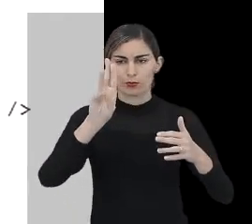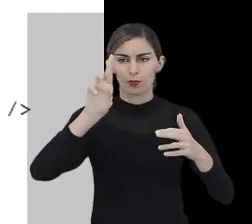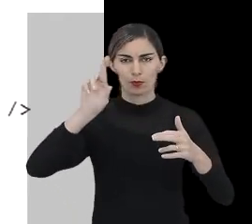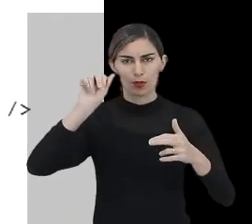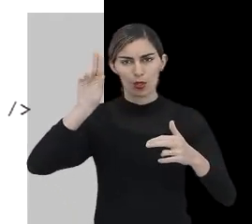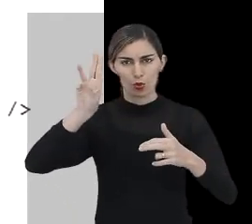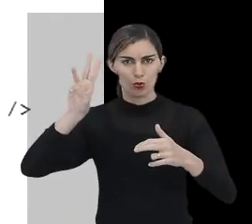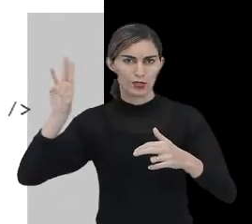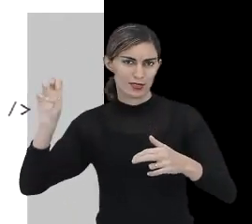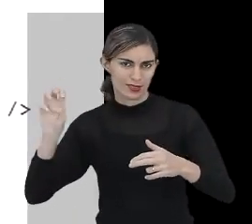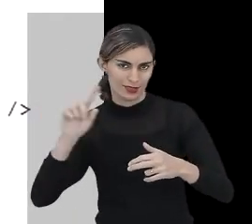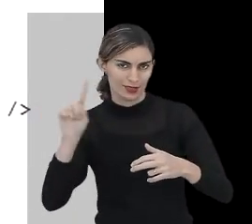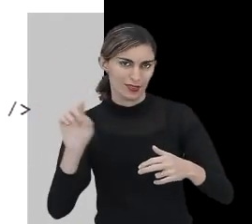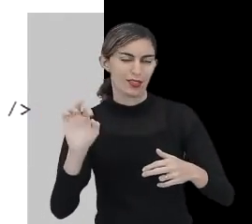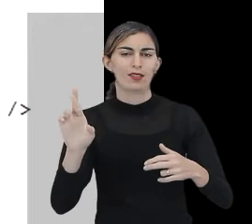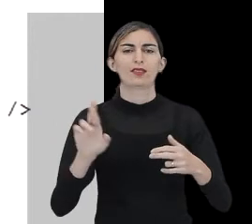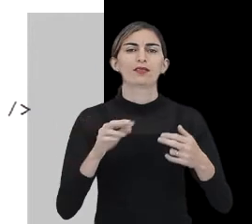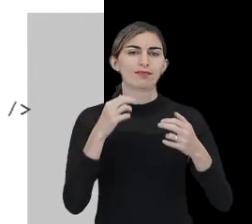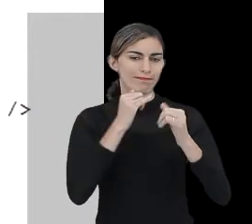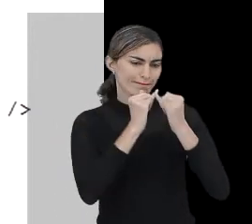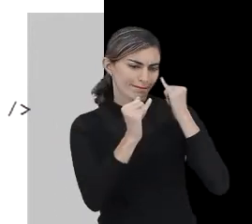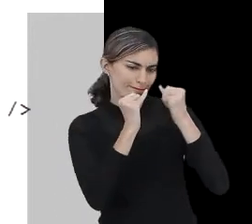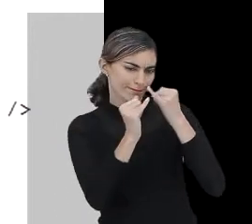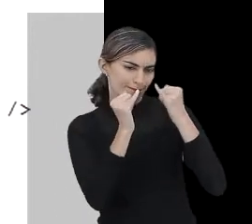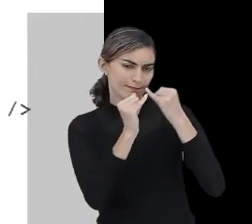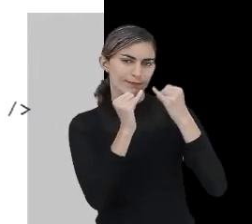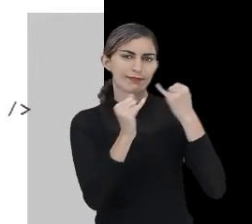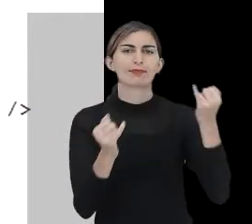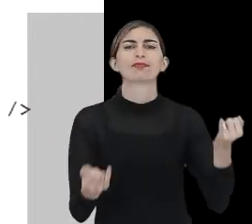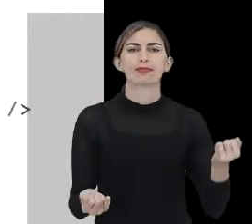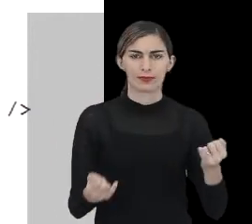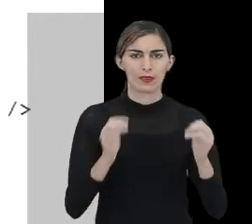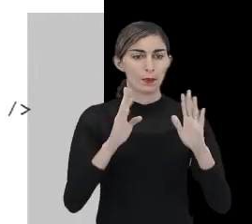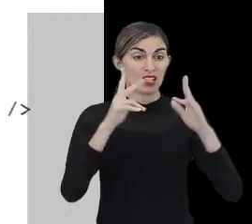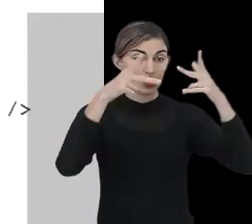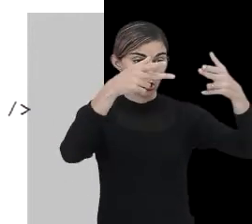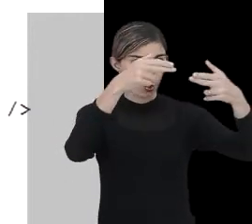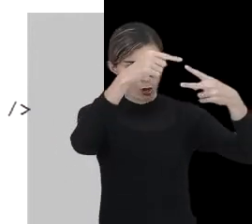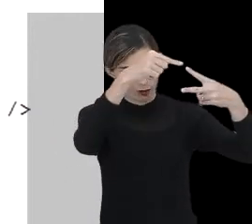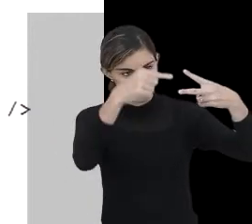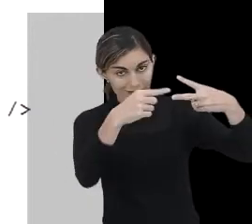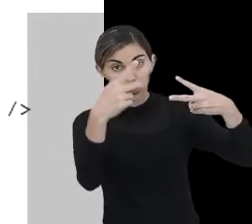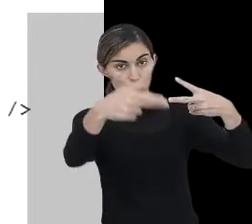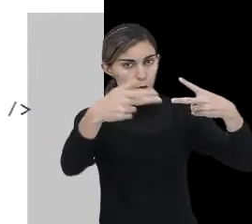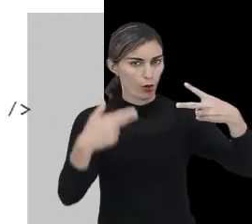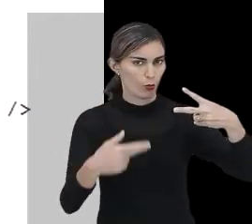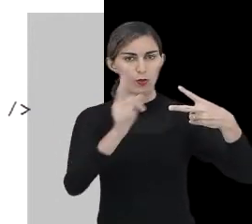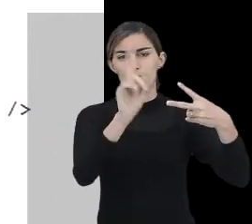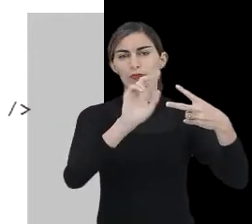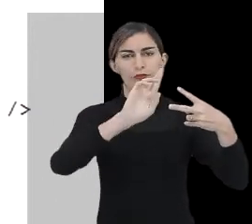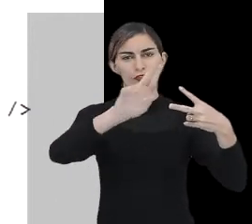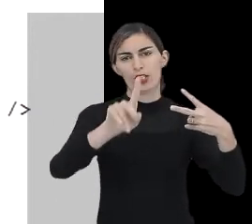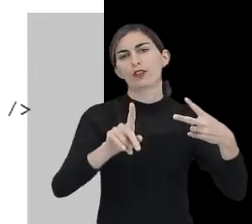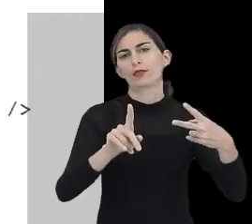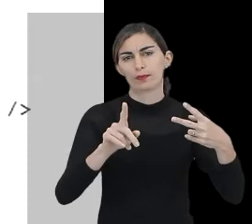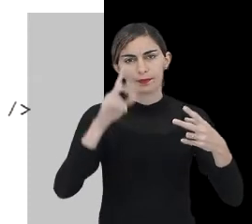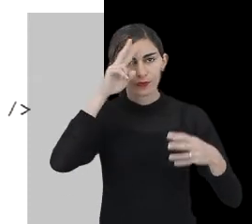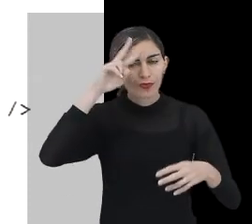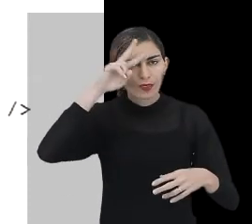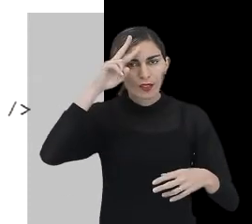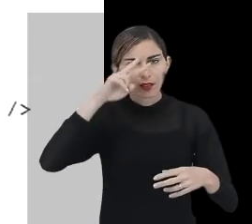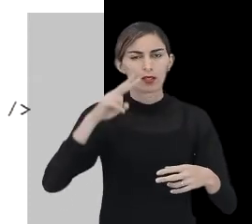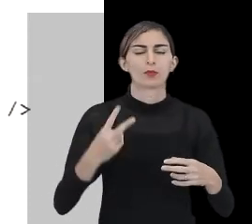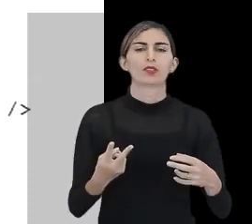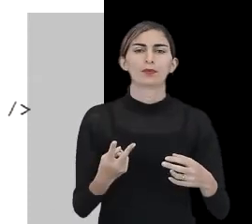é Action View. Então vocês têm que ver que é parecido, mas não é exatamente igual. E lembrando que para